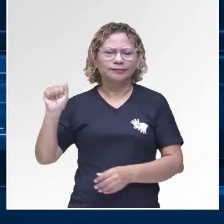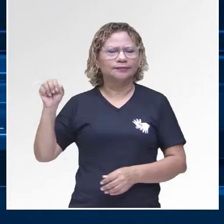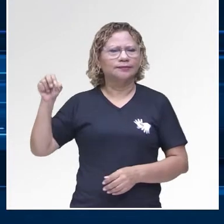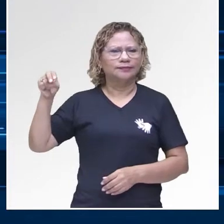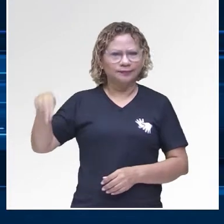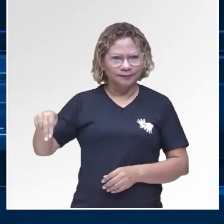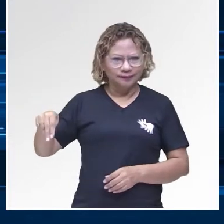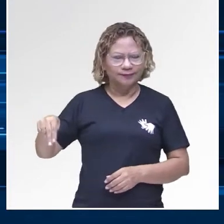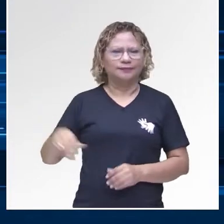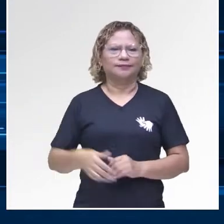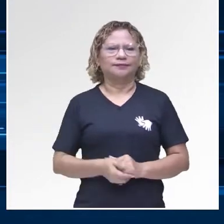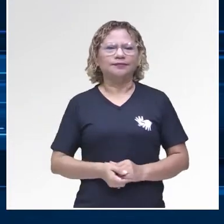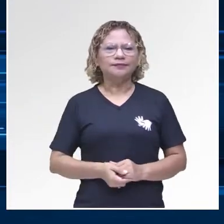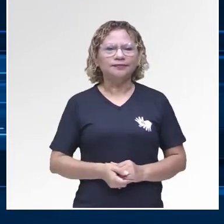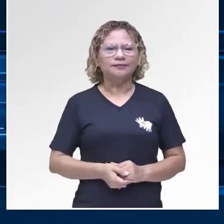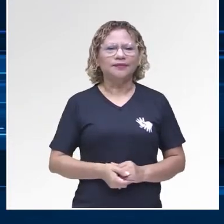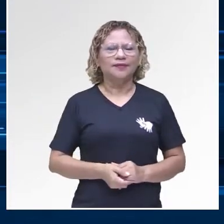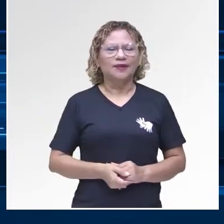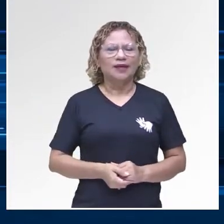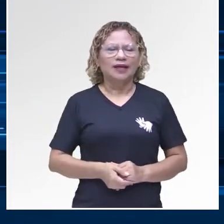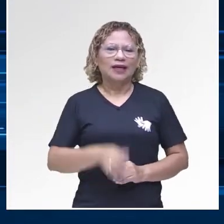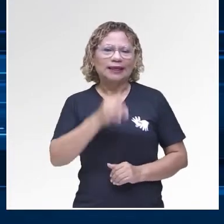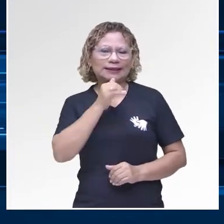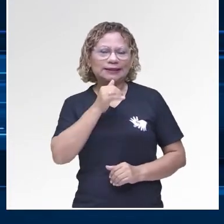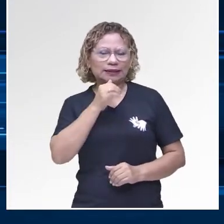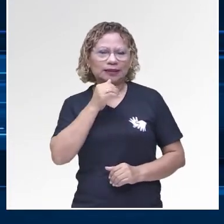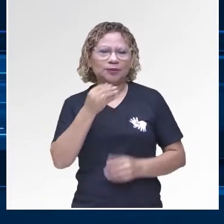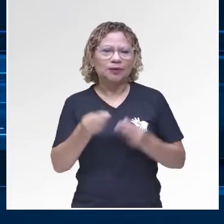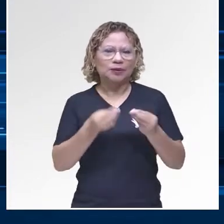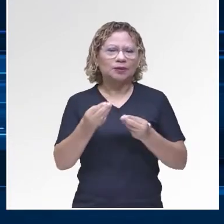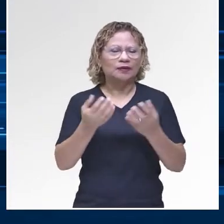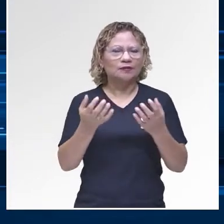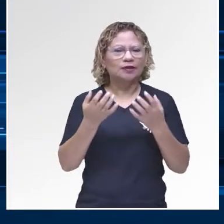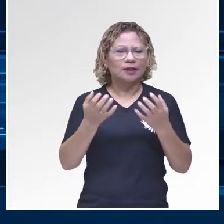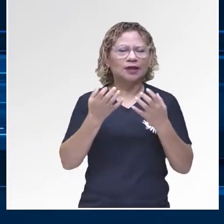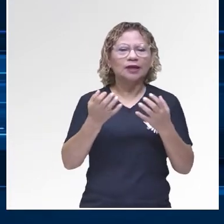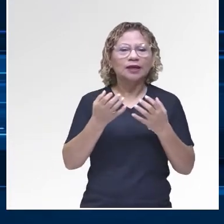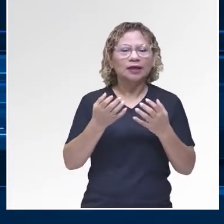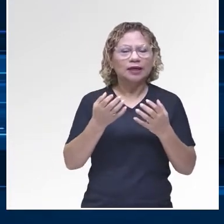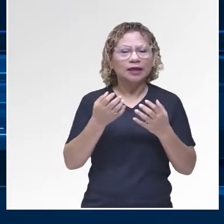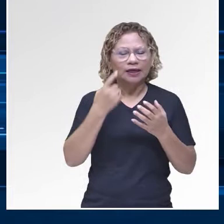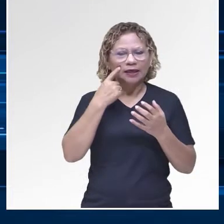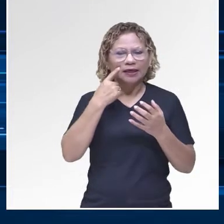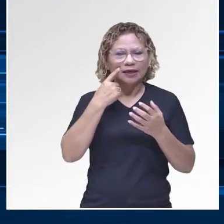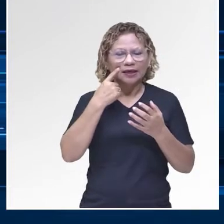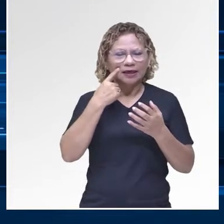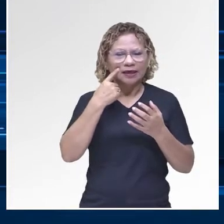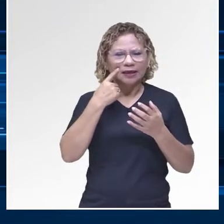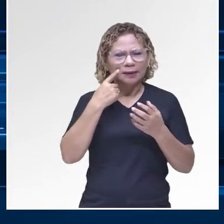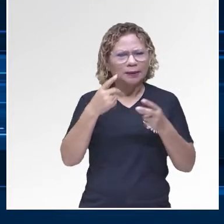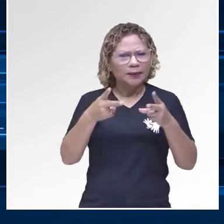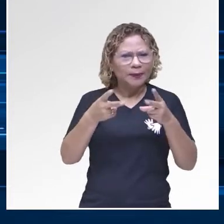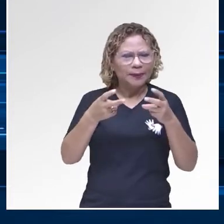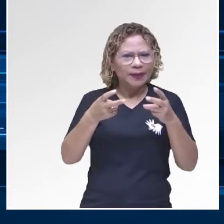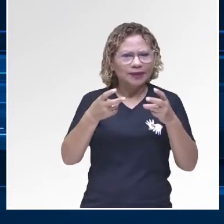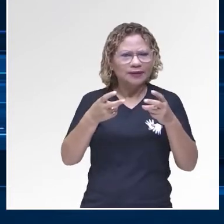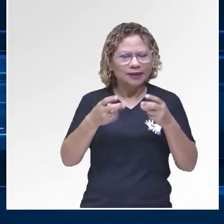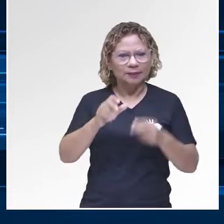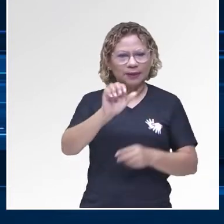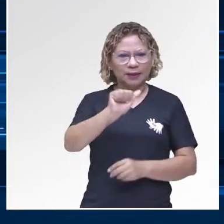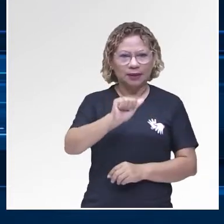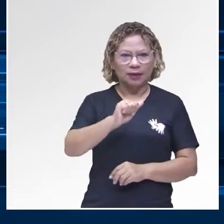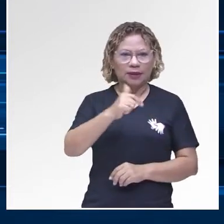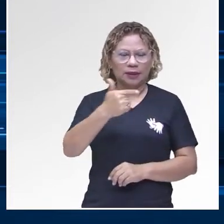A1, ou A3 menos A2, que nós vamos observar que o valor é